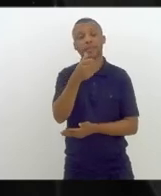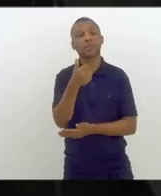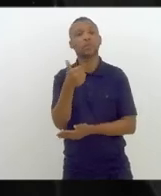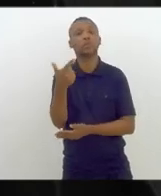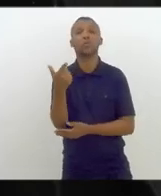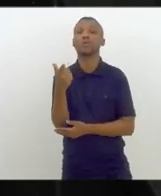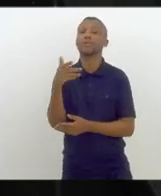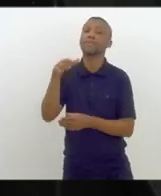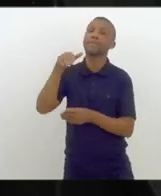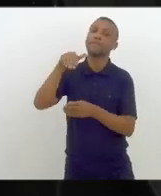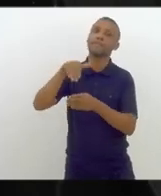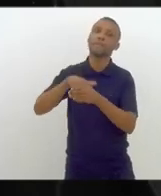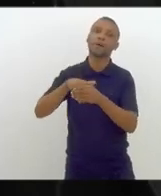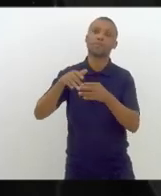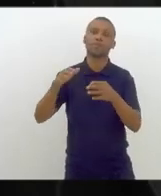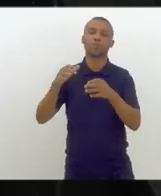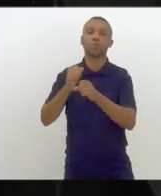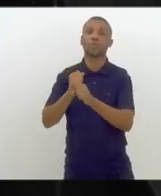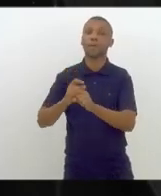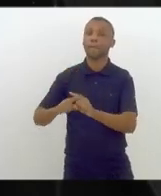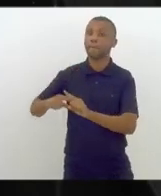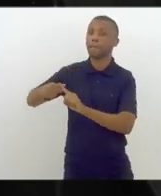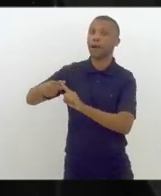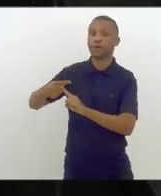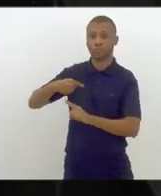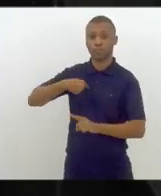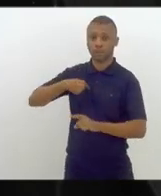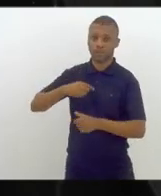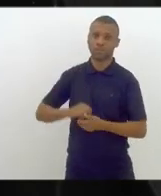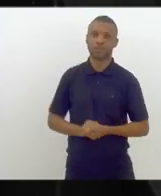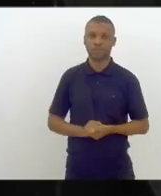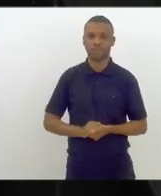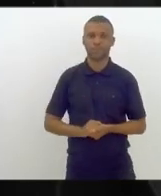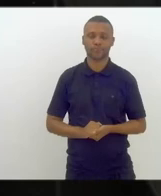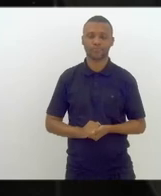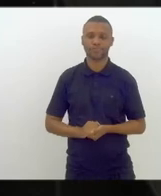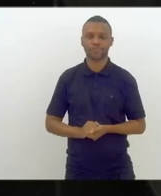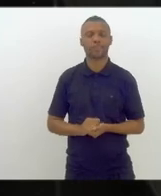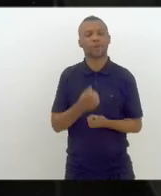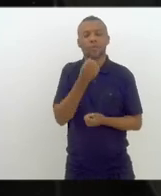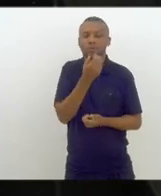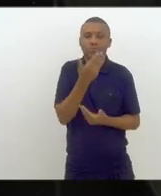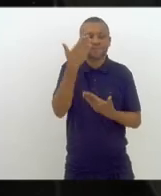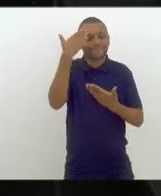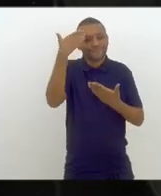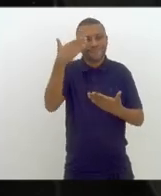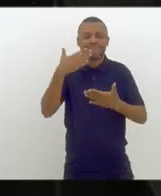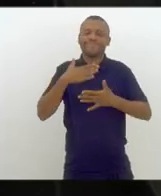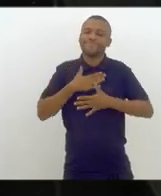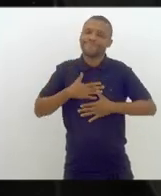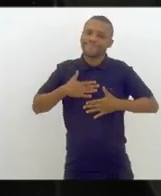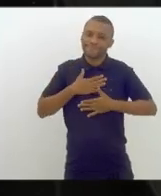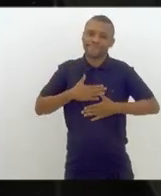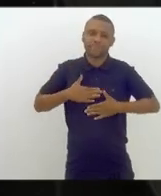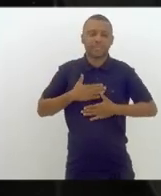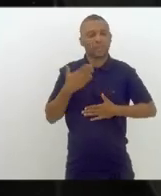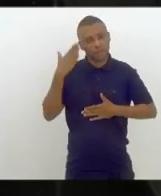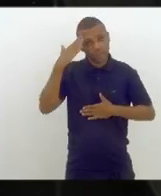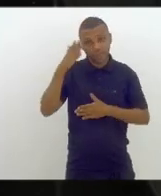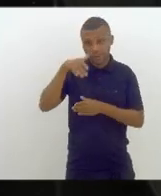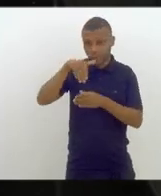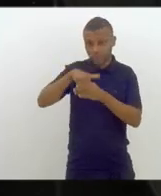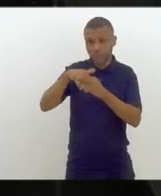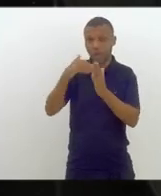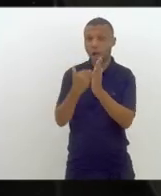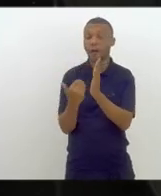52.312 votos, mais o meu. Então, assim, é muito gratificante estar aqui e, sem dúvida nenhuma, eu sei que a votação